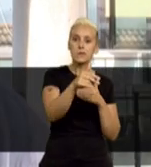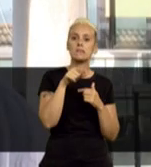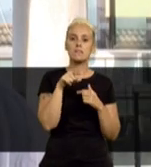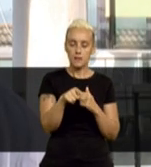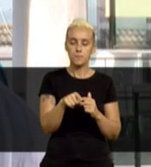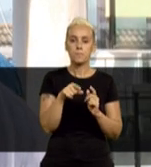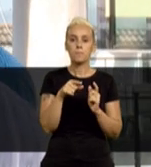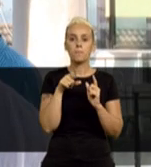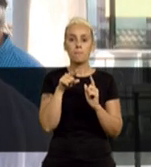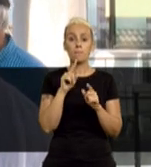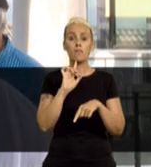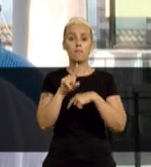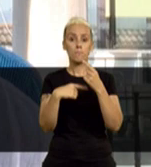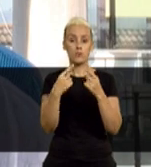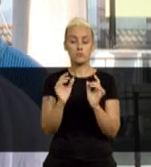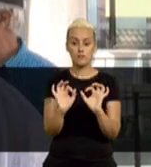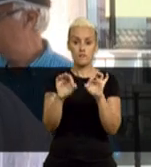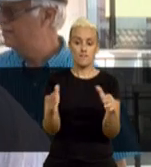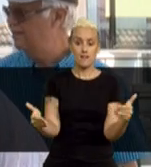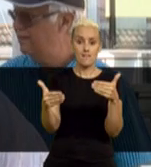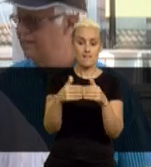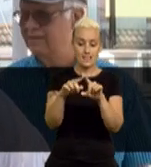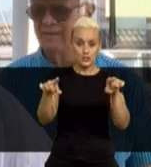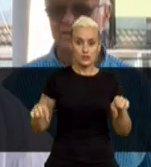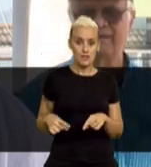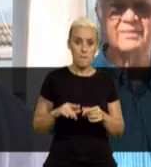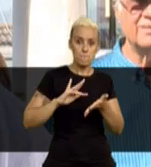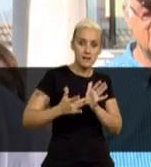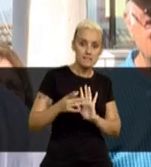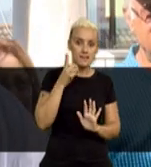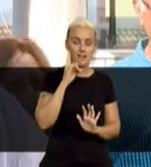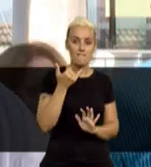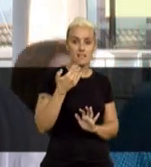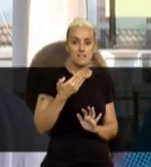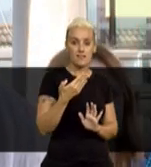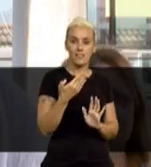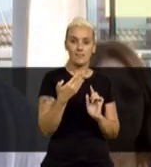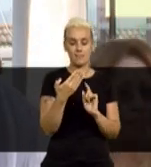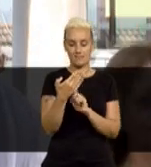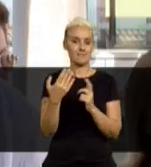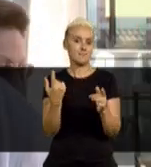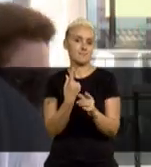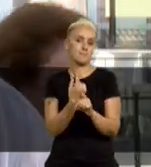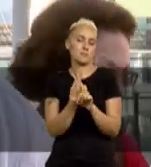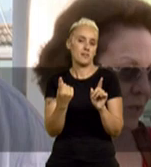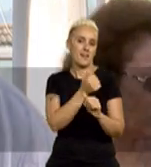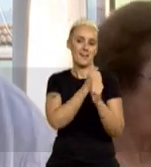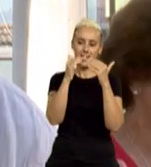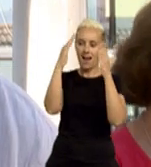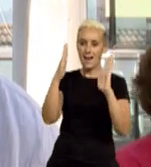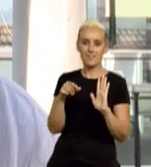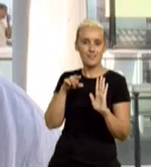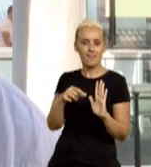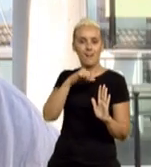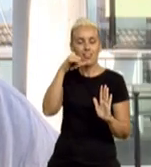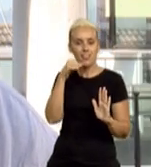programação, que encerra no Salão Brasil, no dia 27, que é a casa habitual